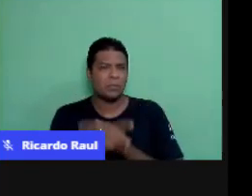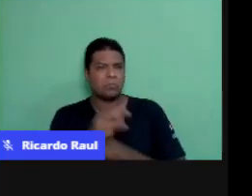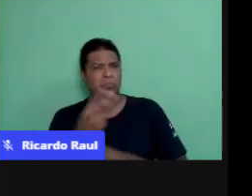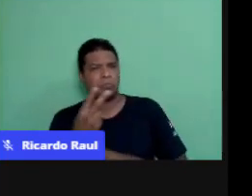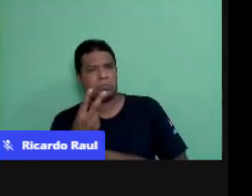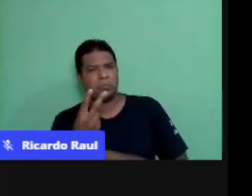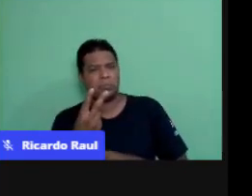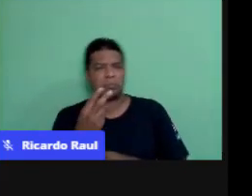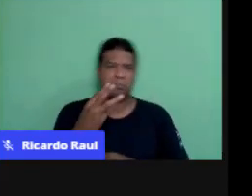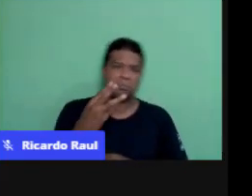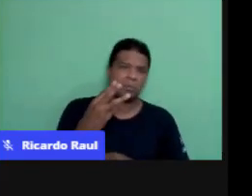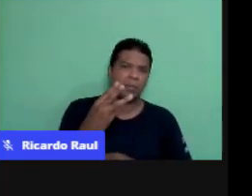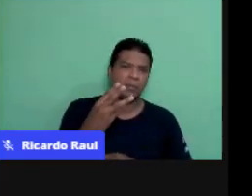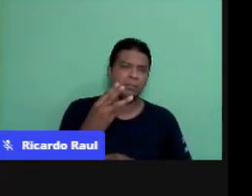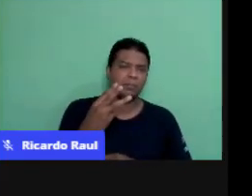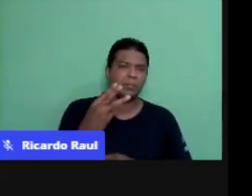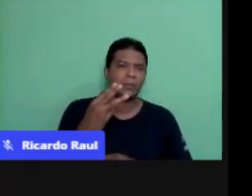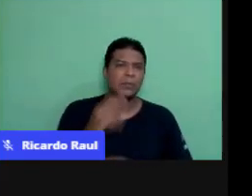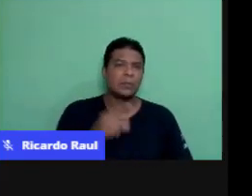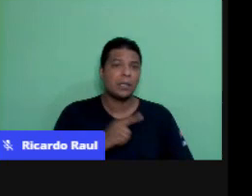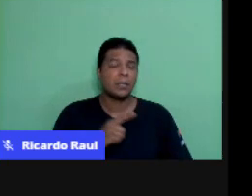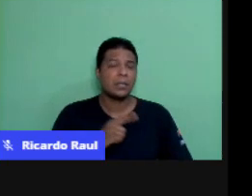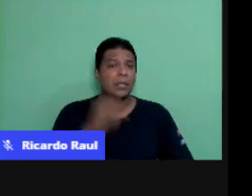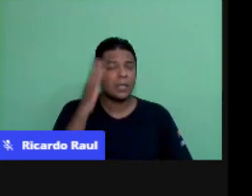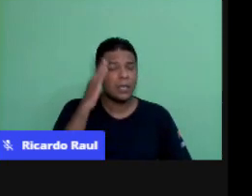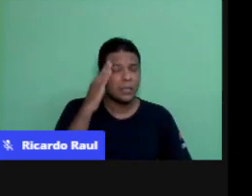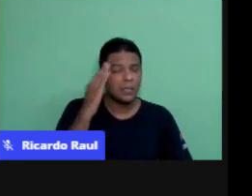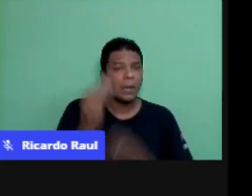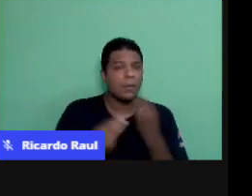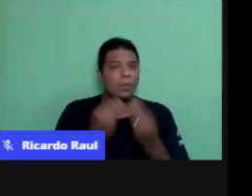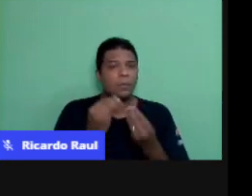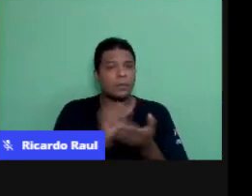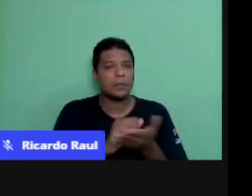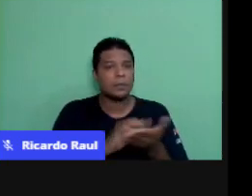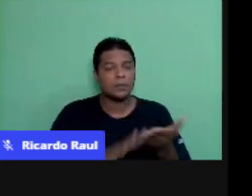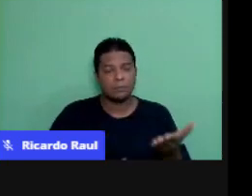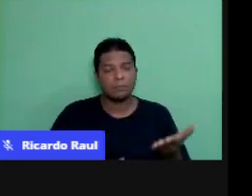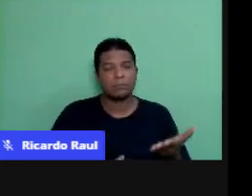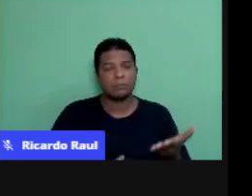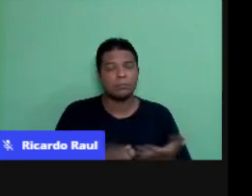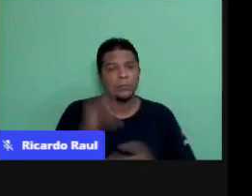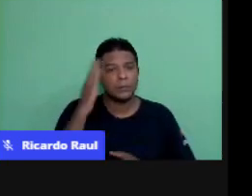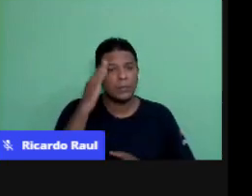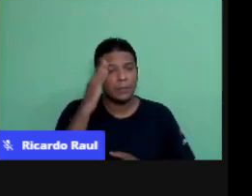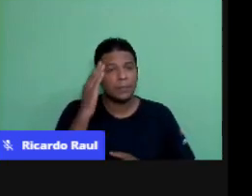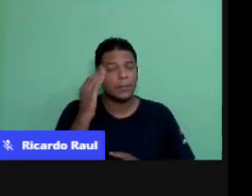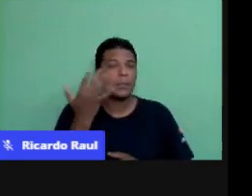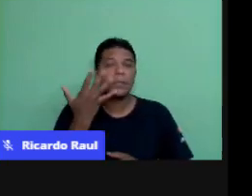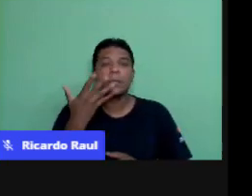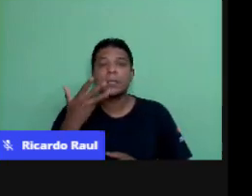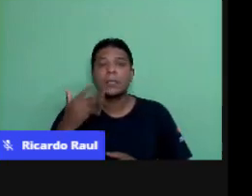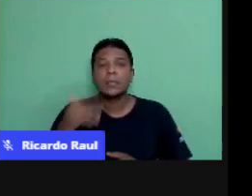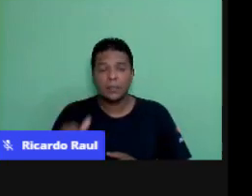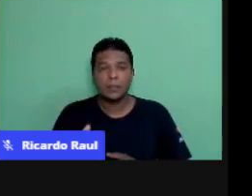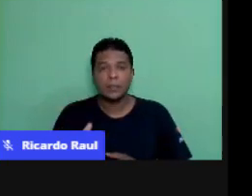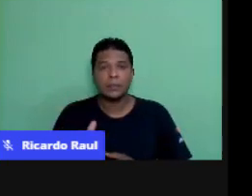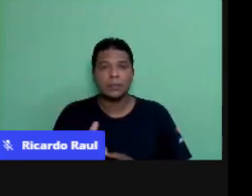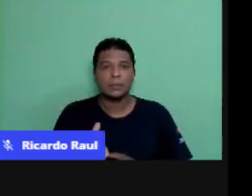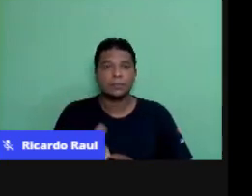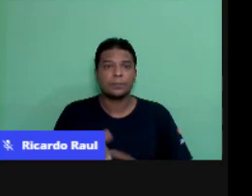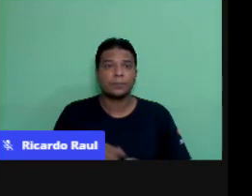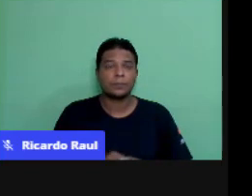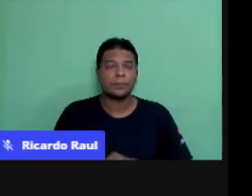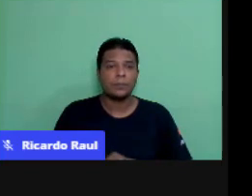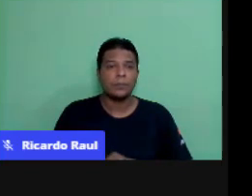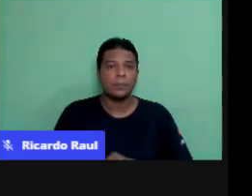ou 3, você já tem um feedback de uma avaliação, né? Nós sabemos que a criança da educação infantil, ela